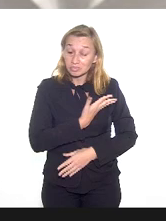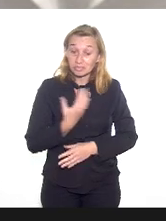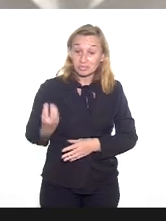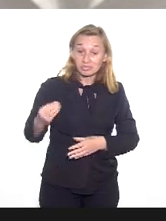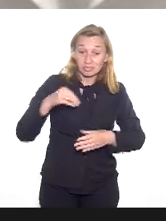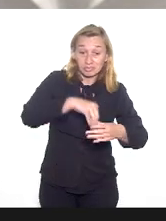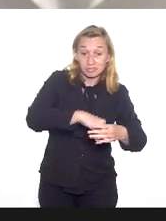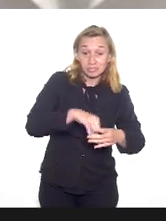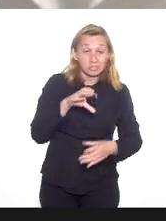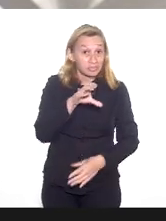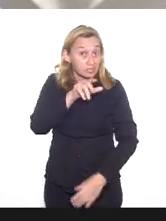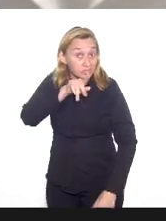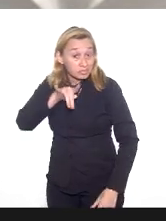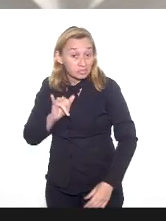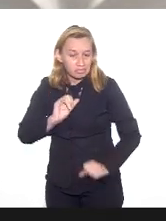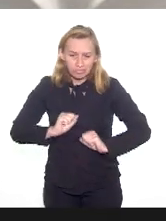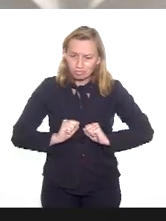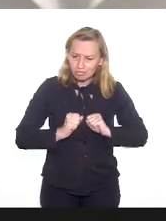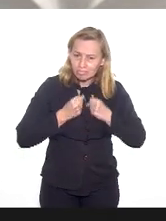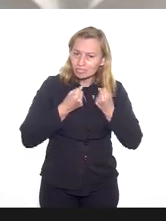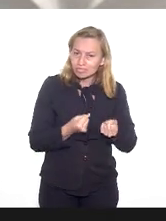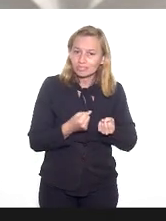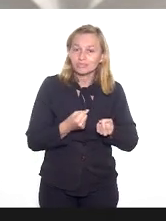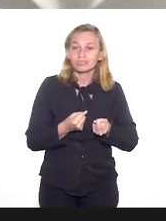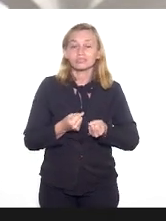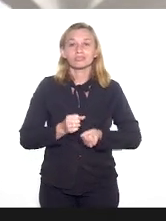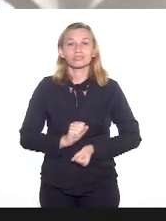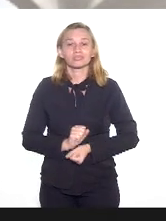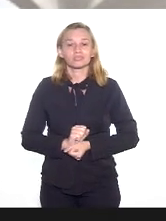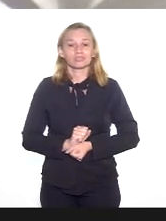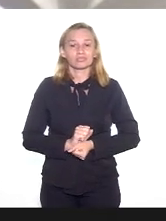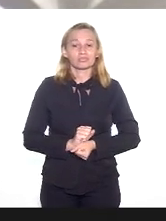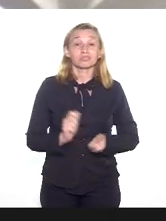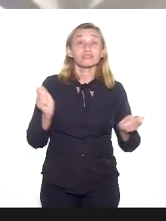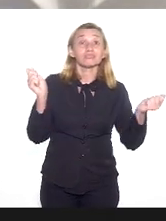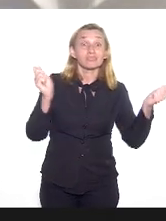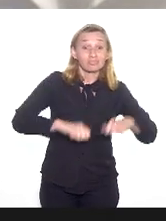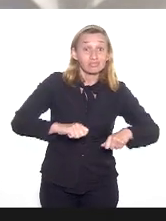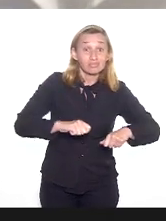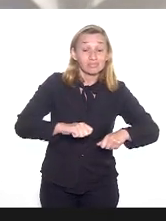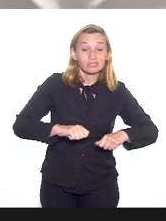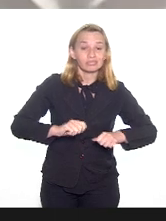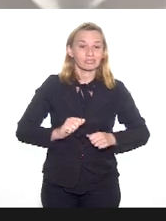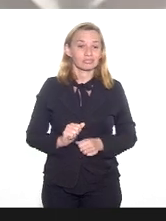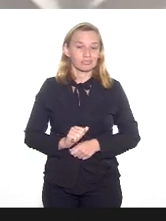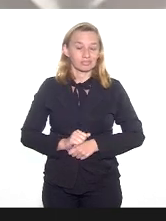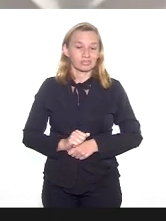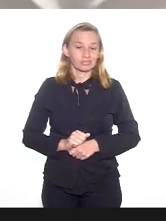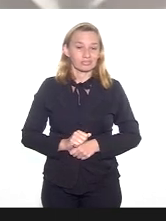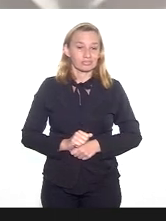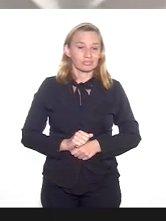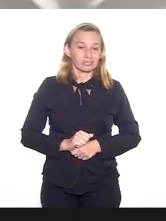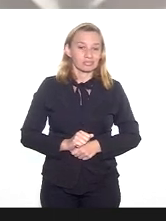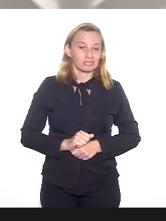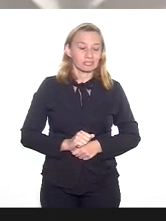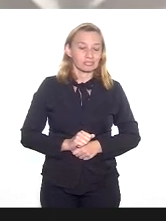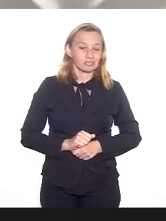integraram essa CPI, pela sua dedicação, né? Pela sua capacidade de